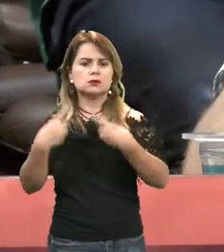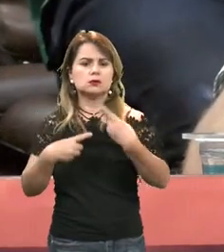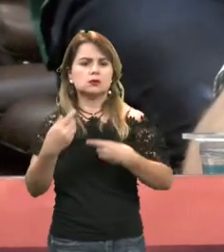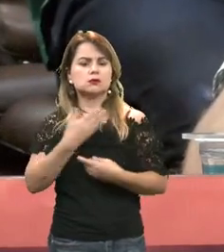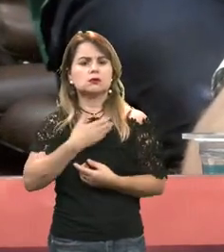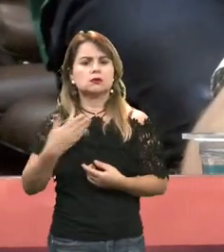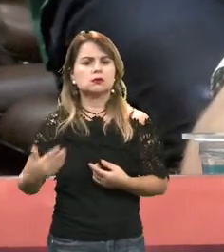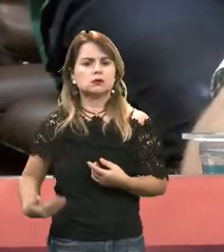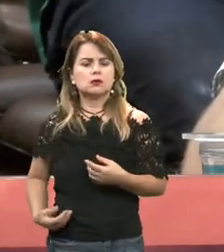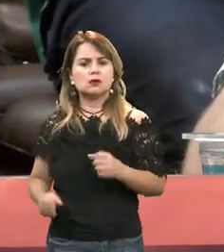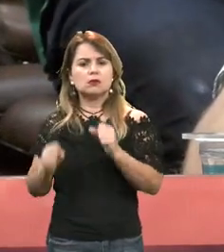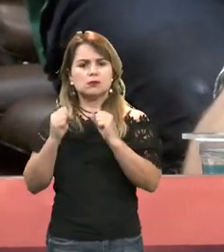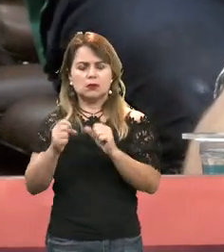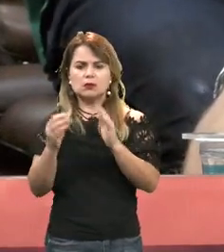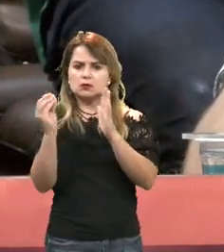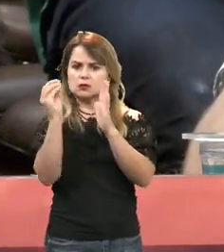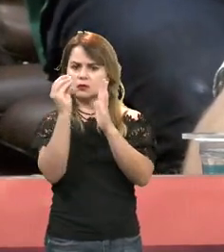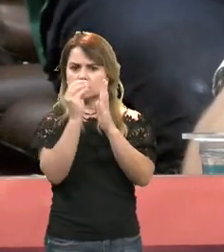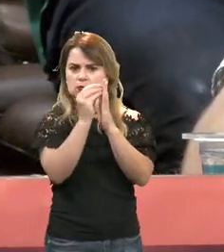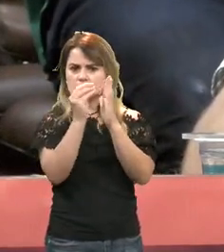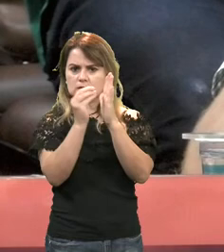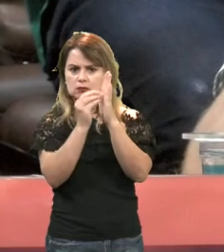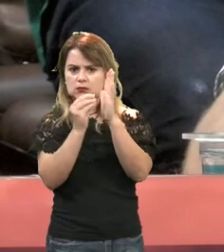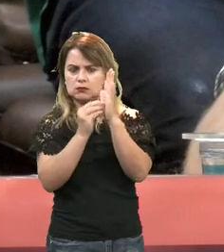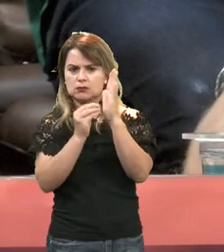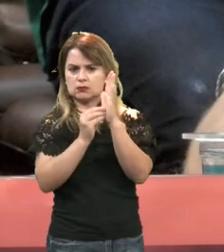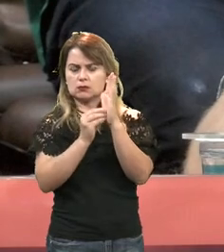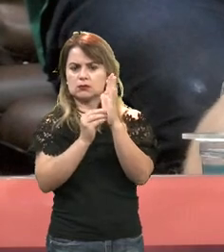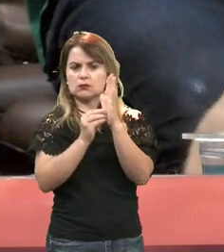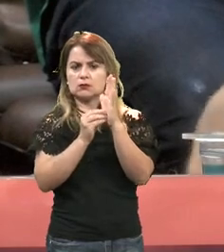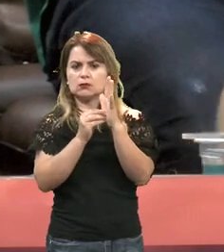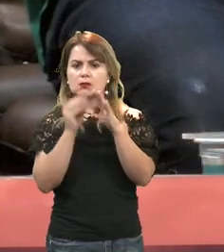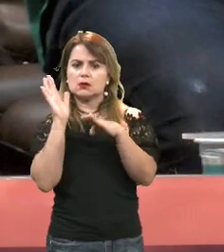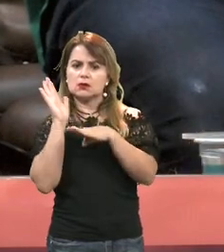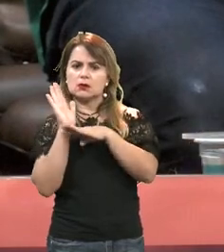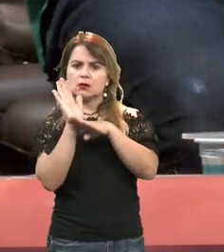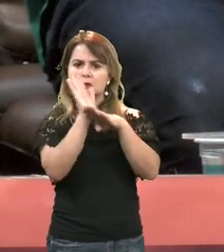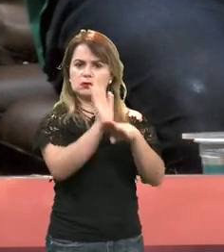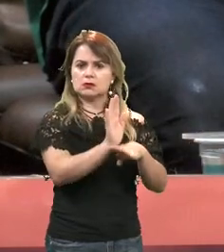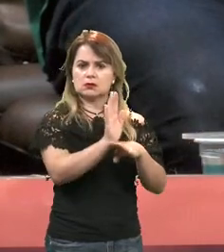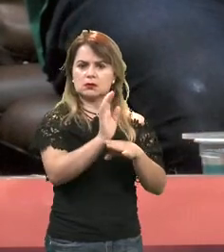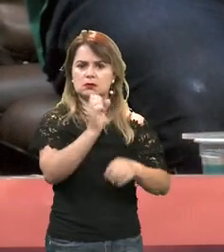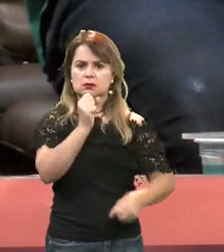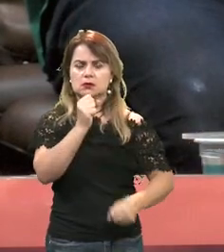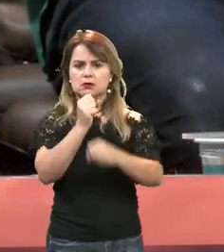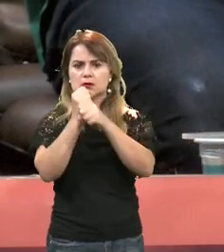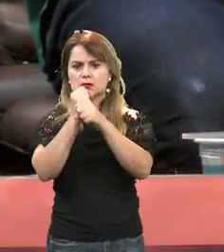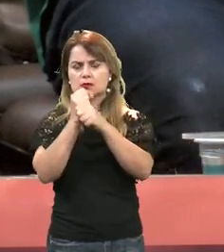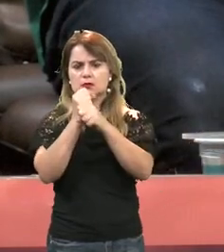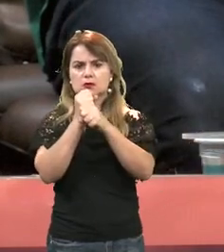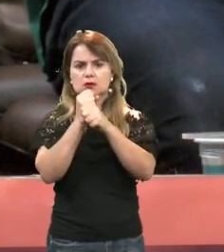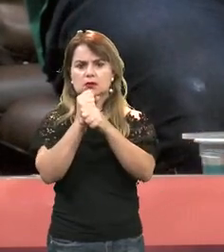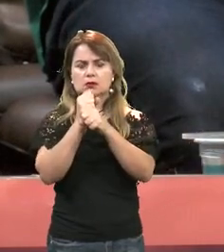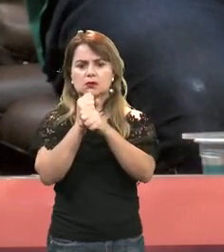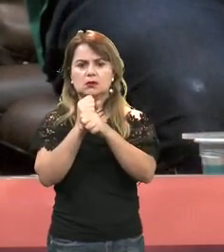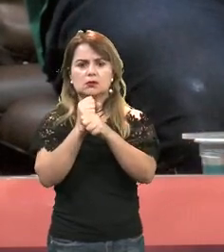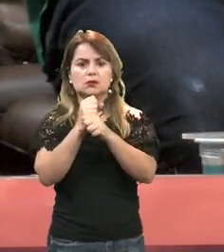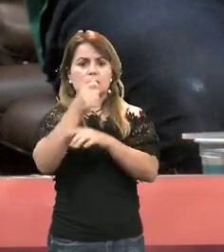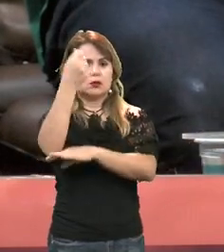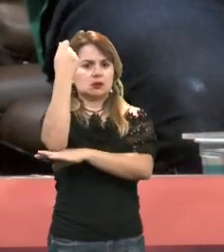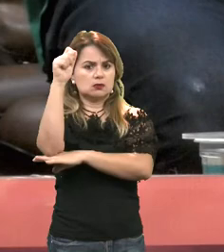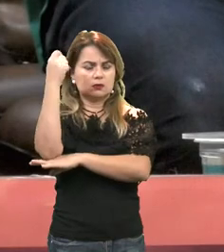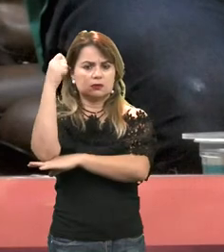ser implementada para apoiar e também para integrar uma associação tão importante